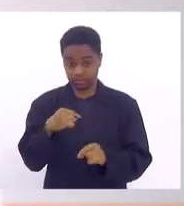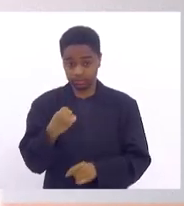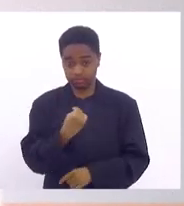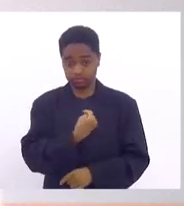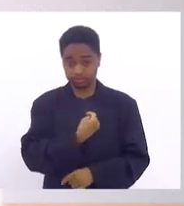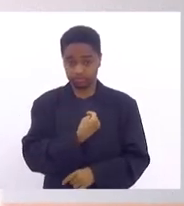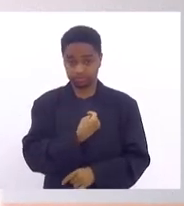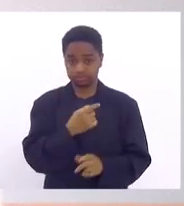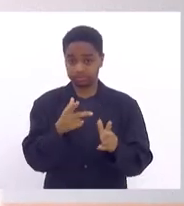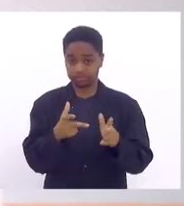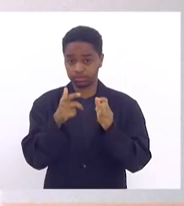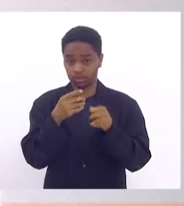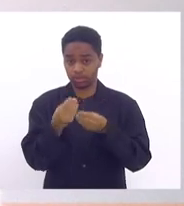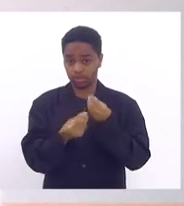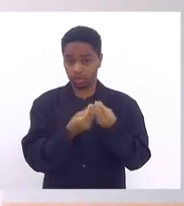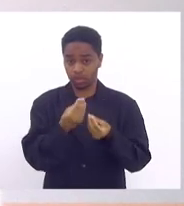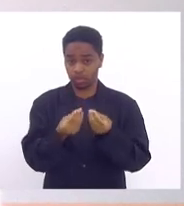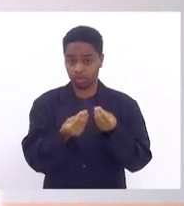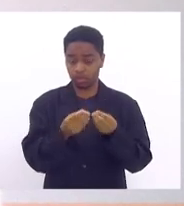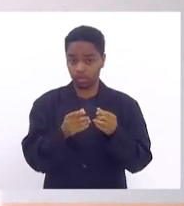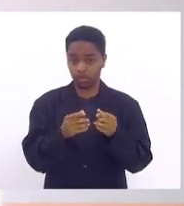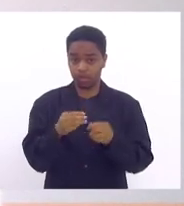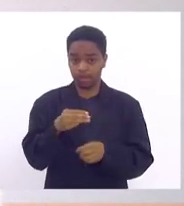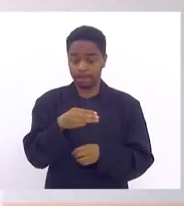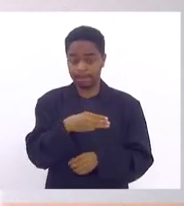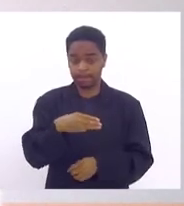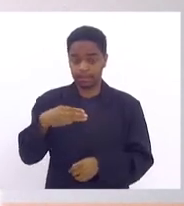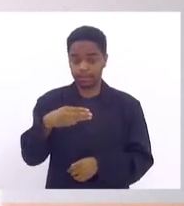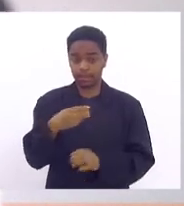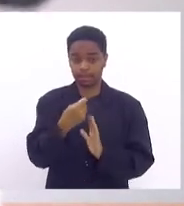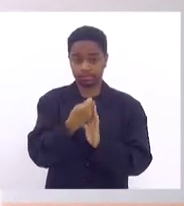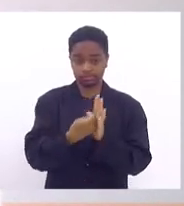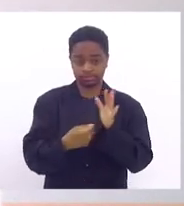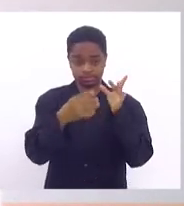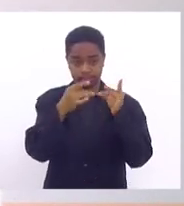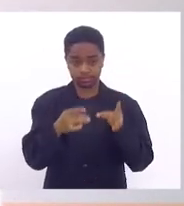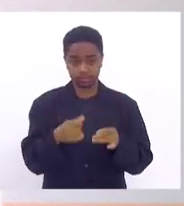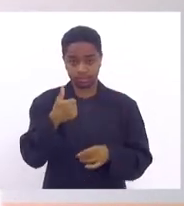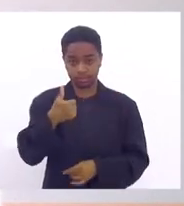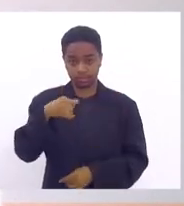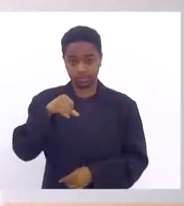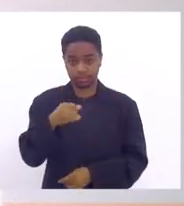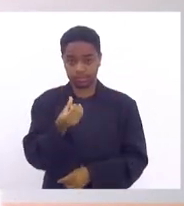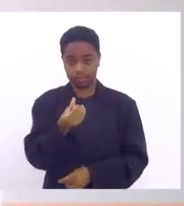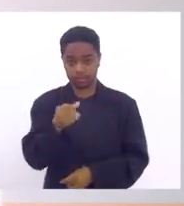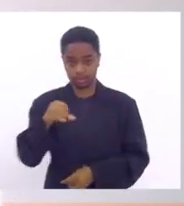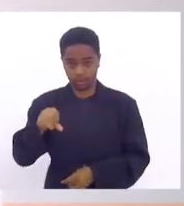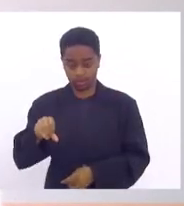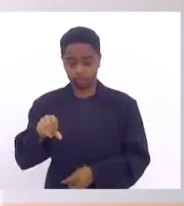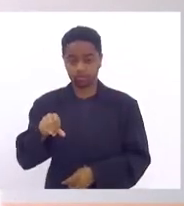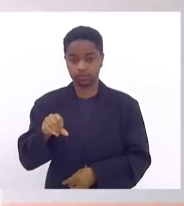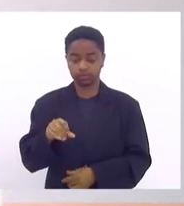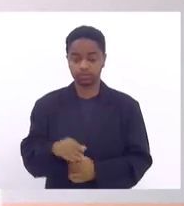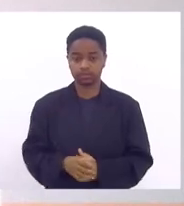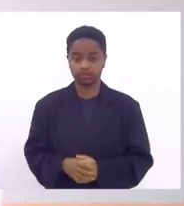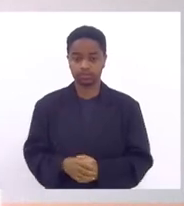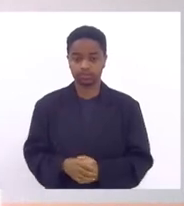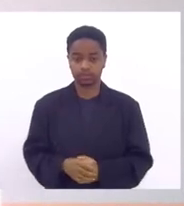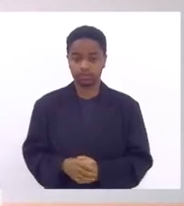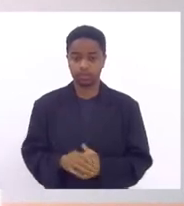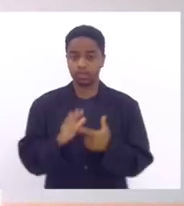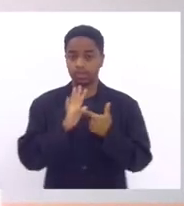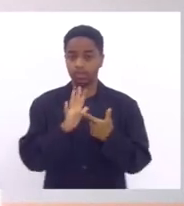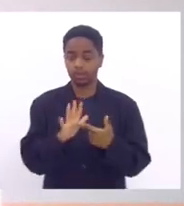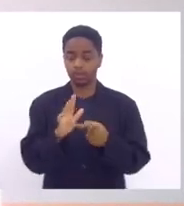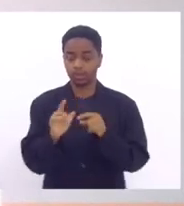que a junta militar escreveu em 1969 a junta militar escreveu em 69 isto dizendo